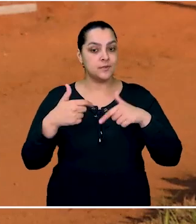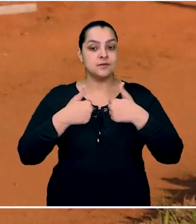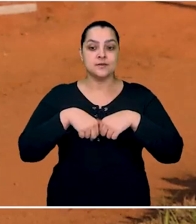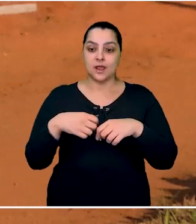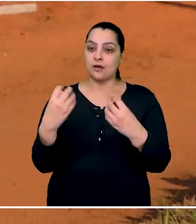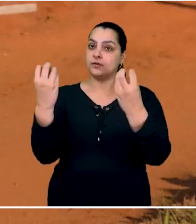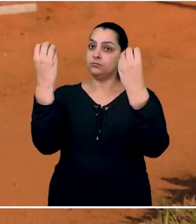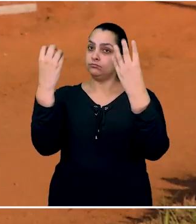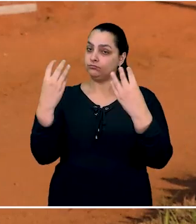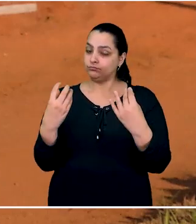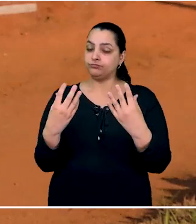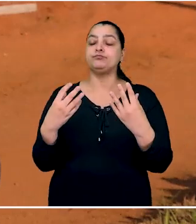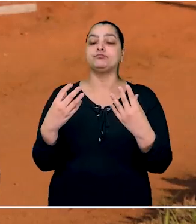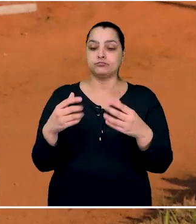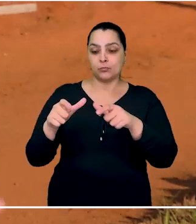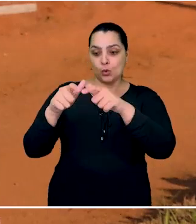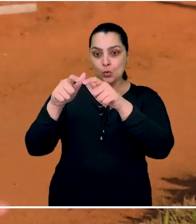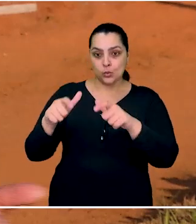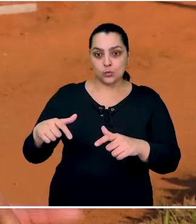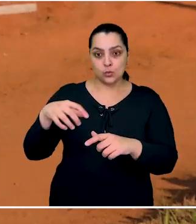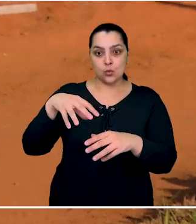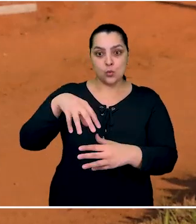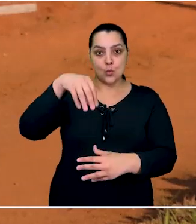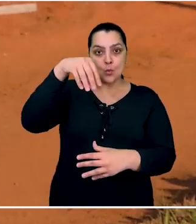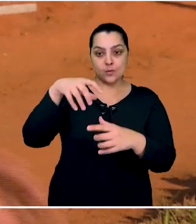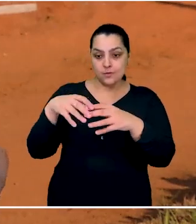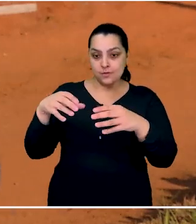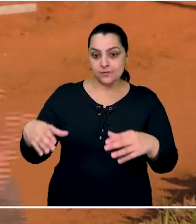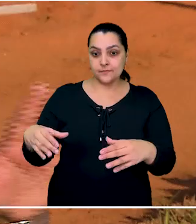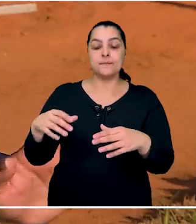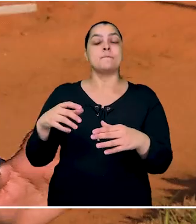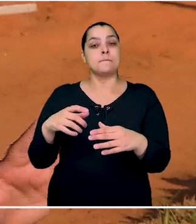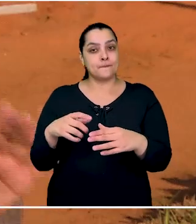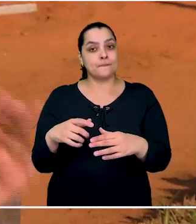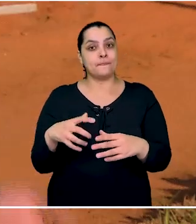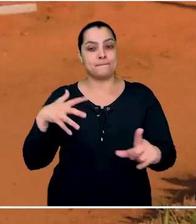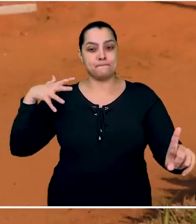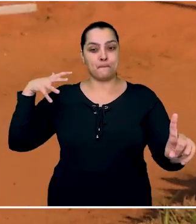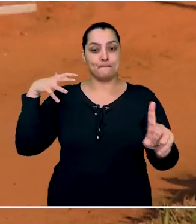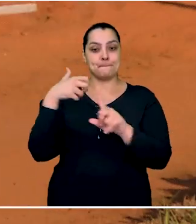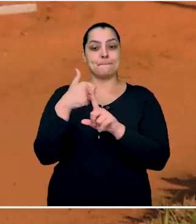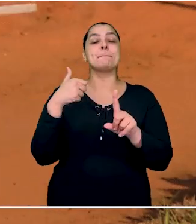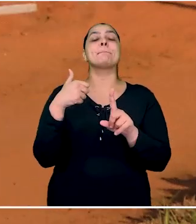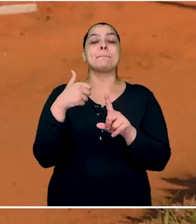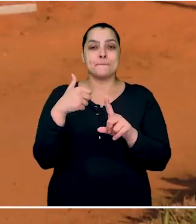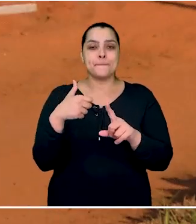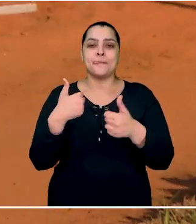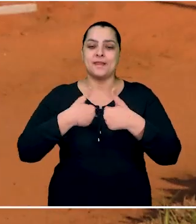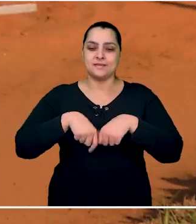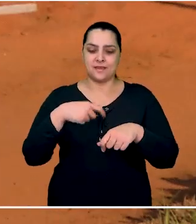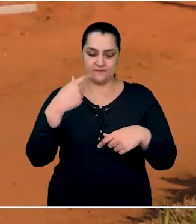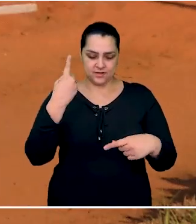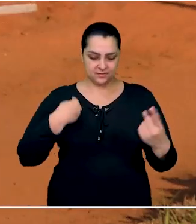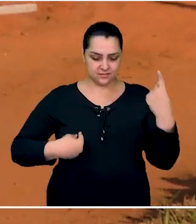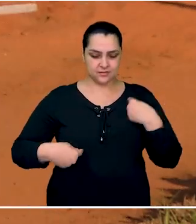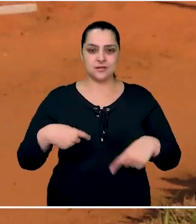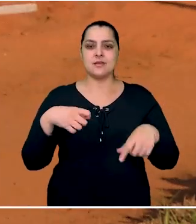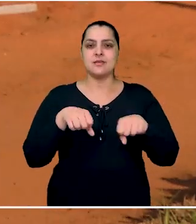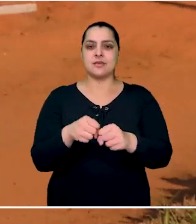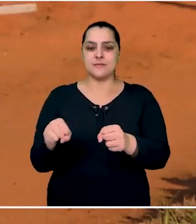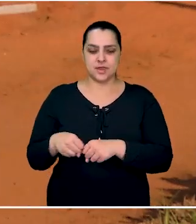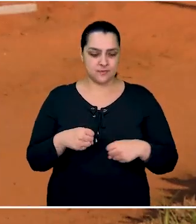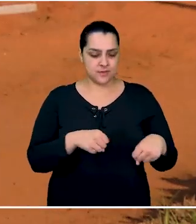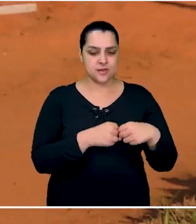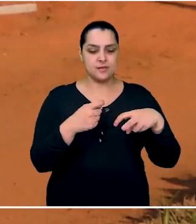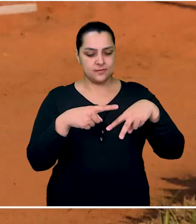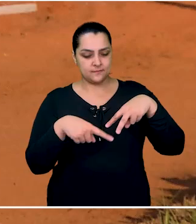estava sinalizado com cones e faixas zebradas. Com o impacto da batida, ele sofreu várias fraturas e